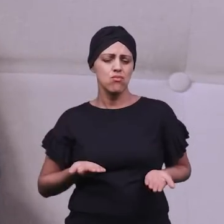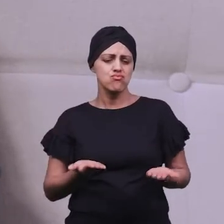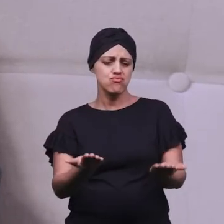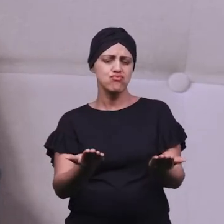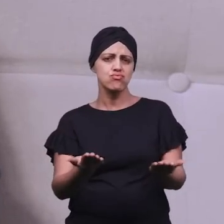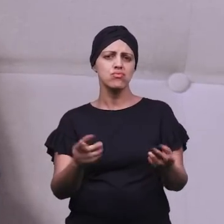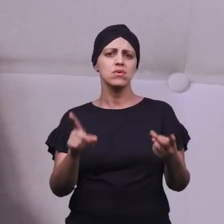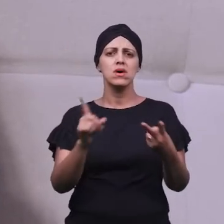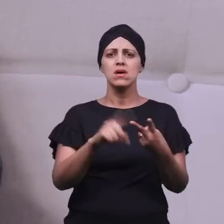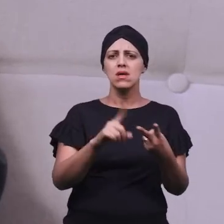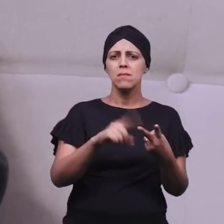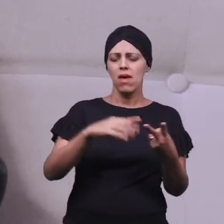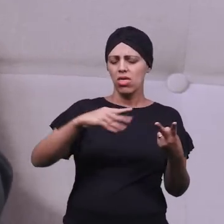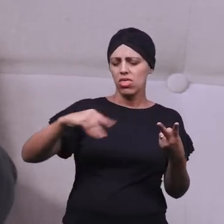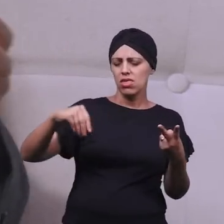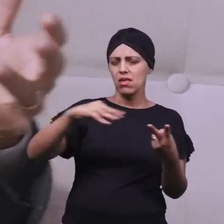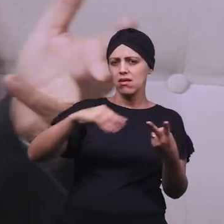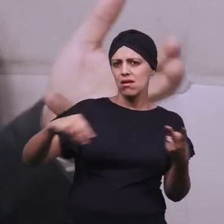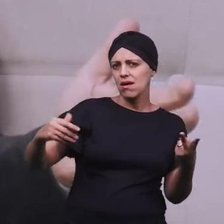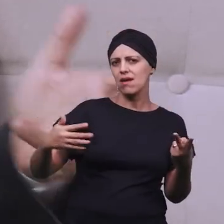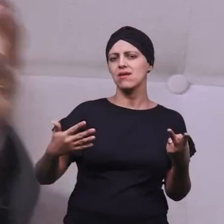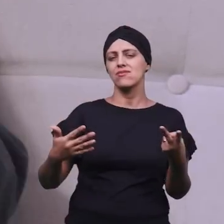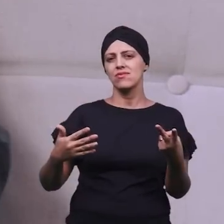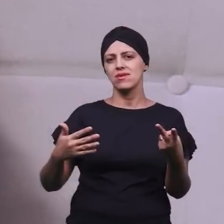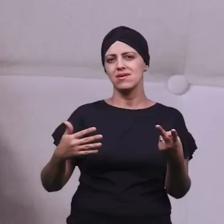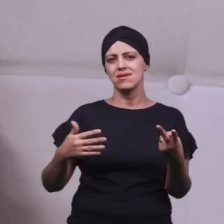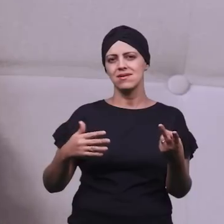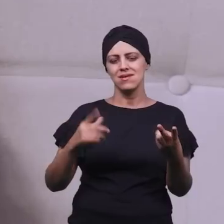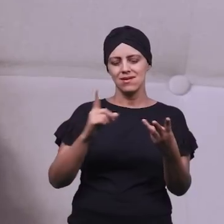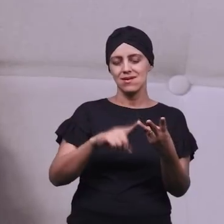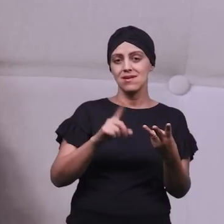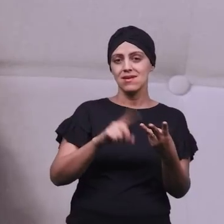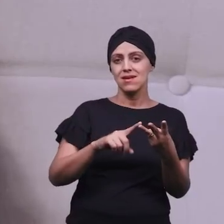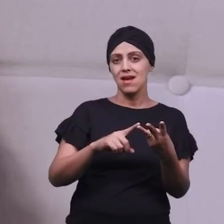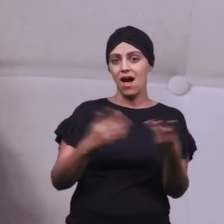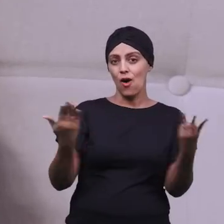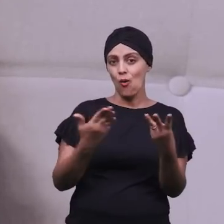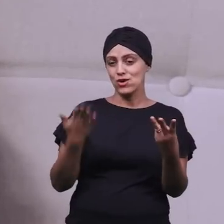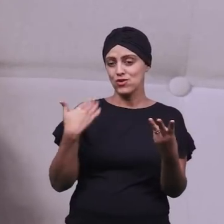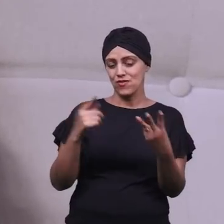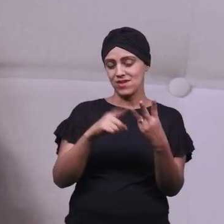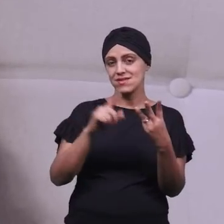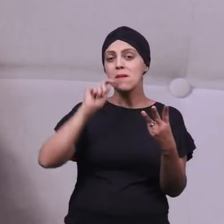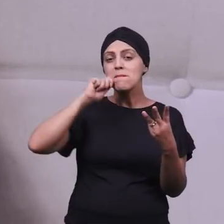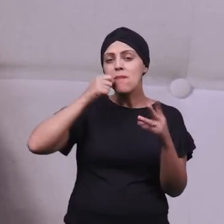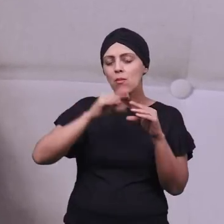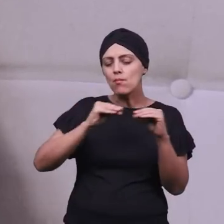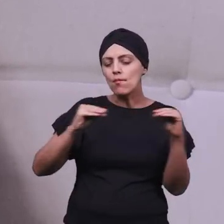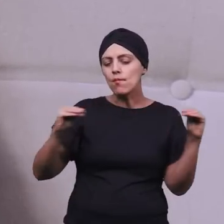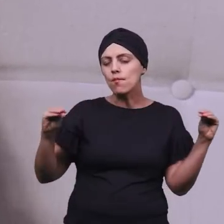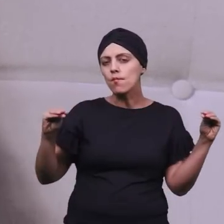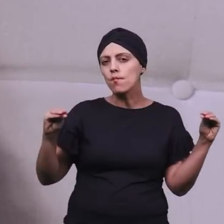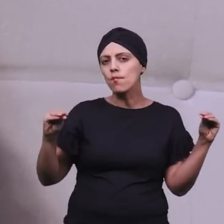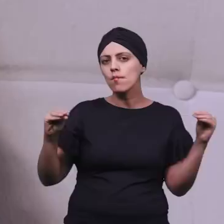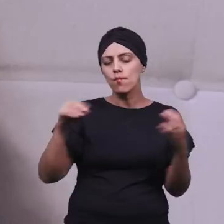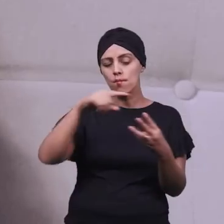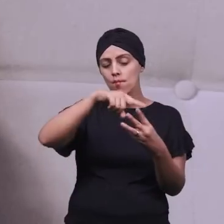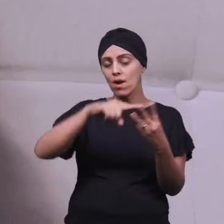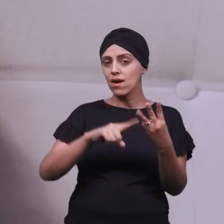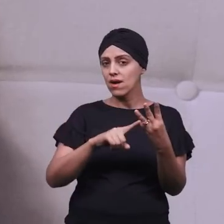cordeiro assado no fogo, as ervas e, no caso aqui da nossa conversa nesse momento, os pães